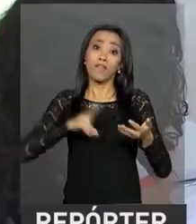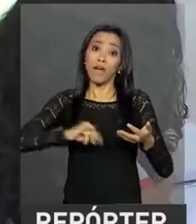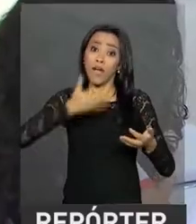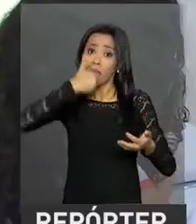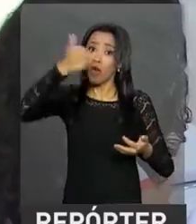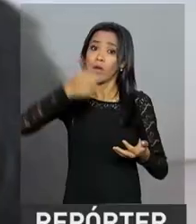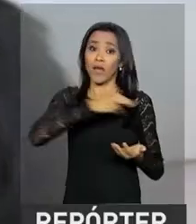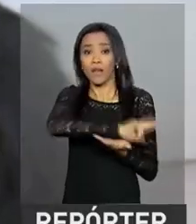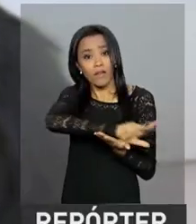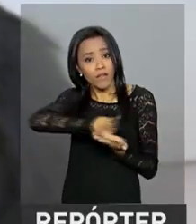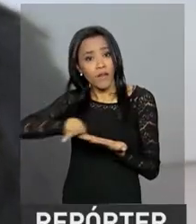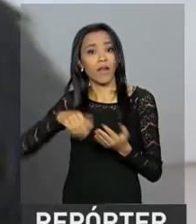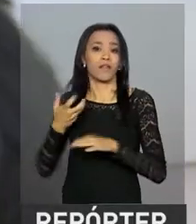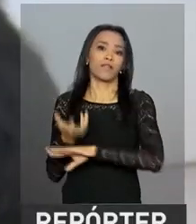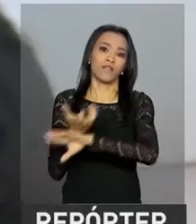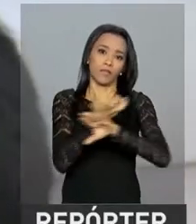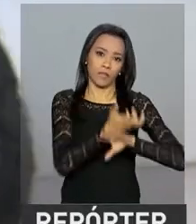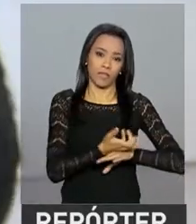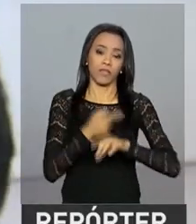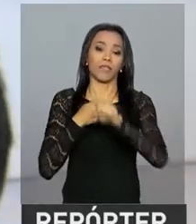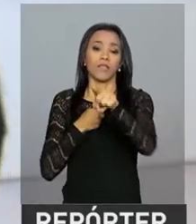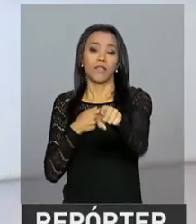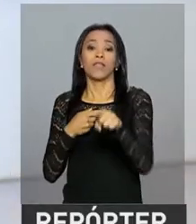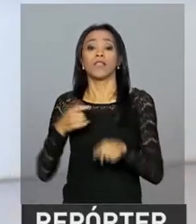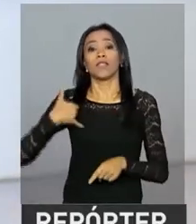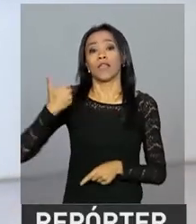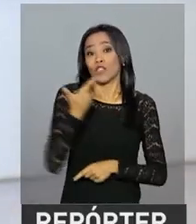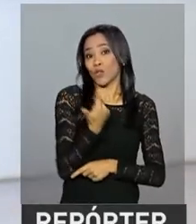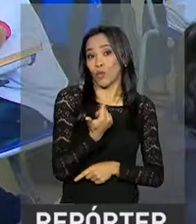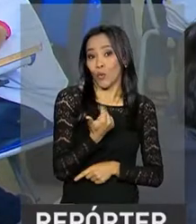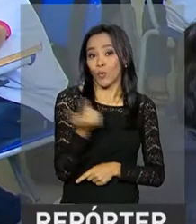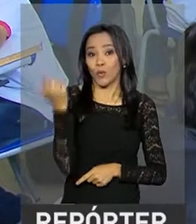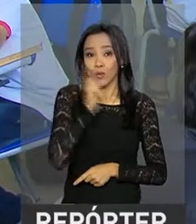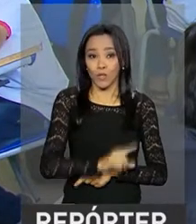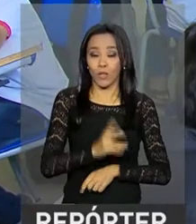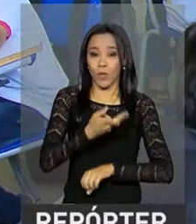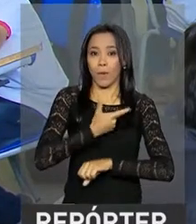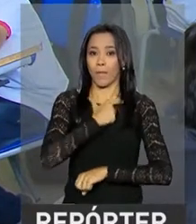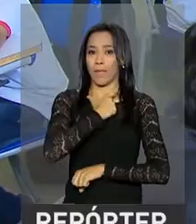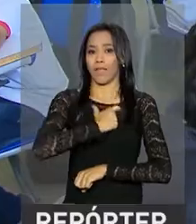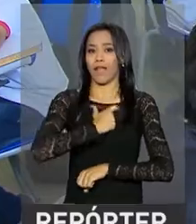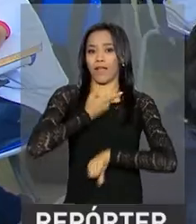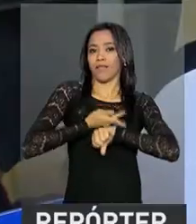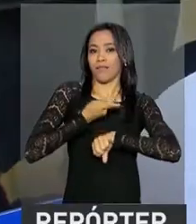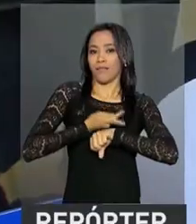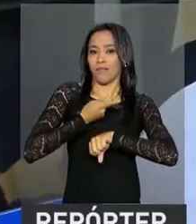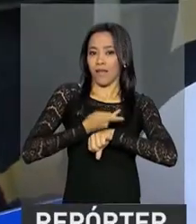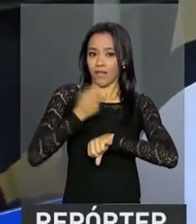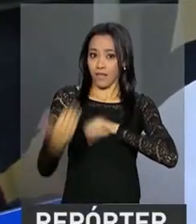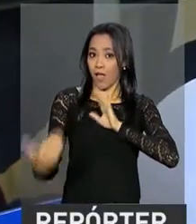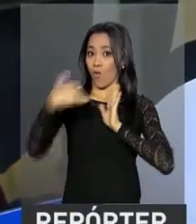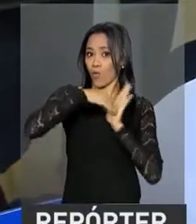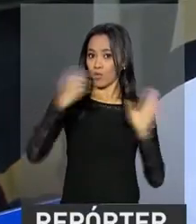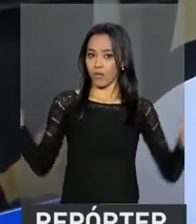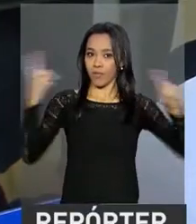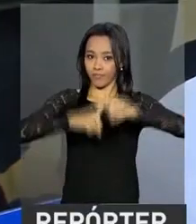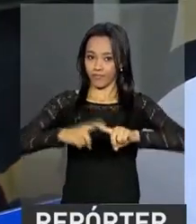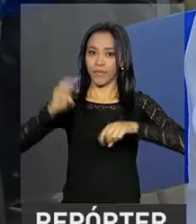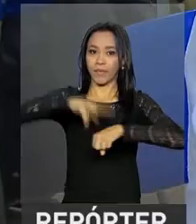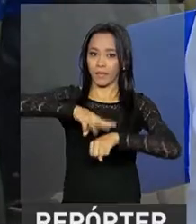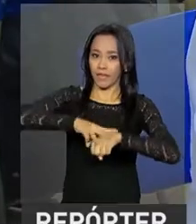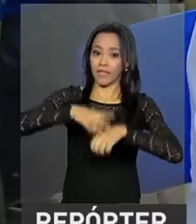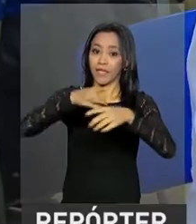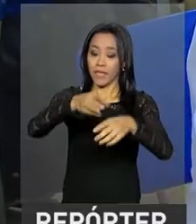todas as matérias. João tem 12 anos e ganhou medalha de prata na última edição da Olimpíada. O resultado foi uma